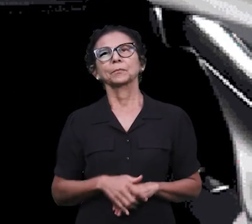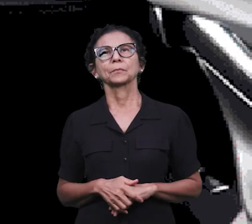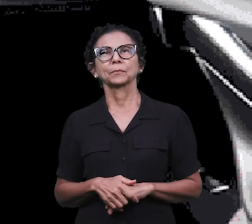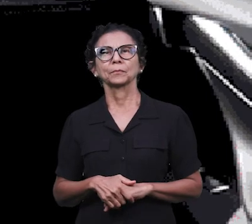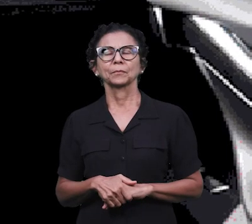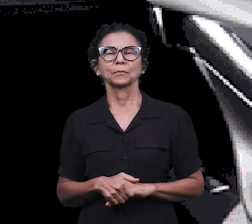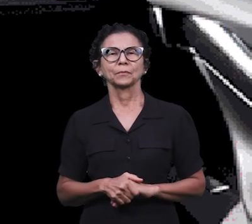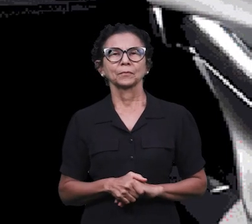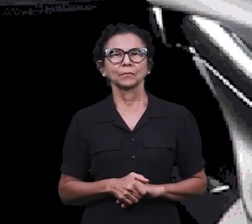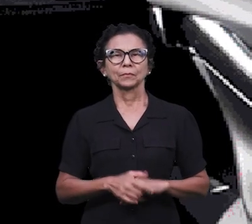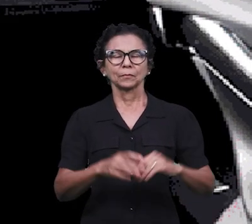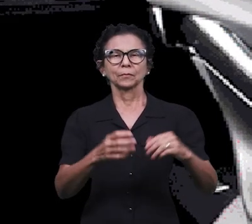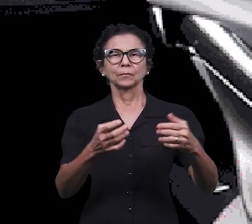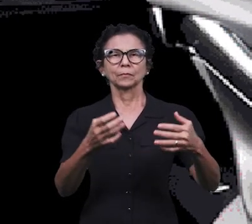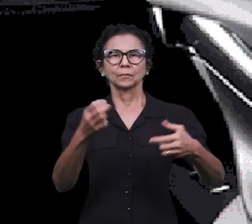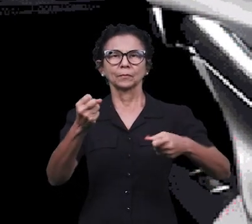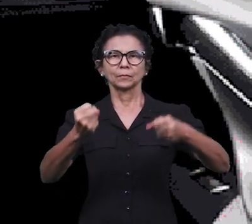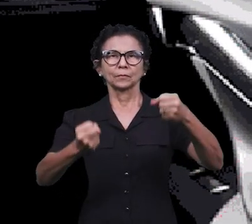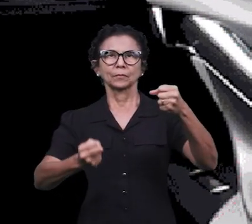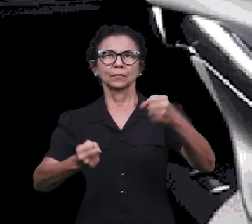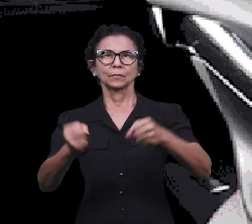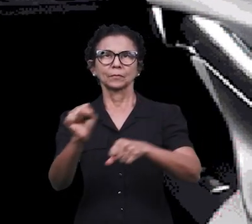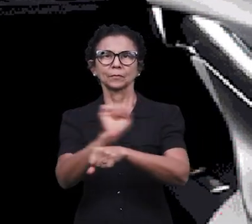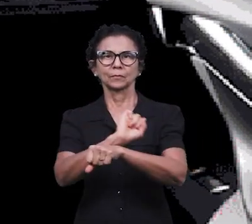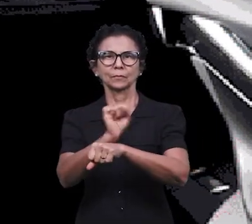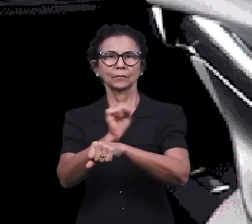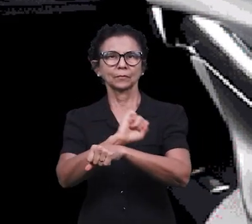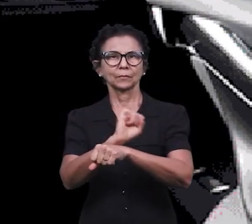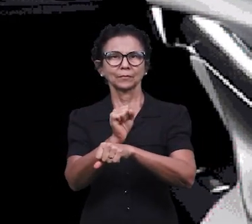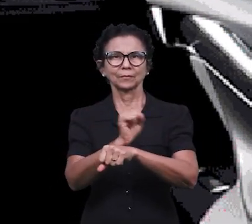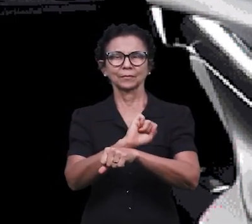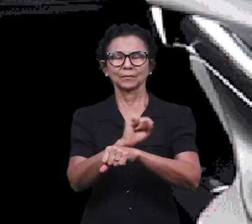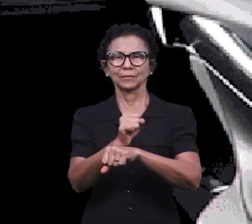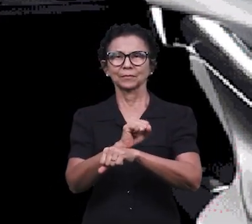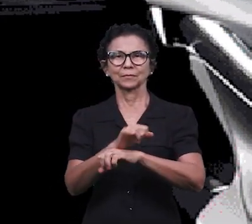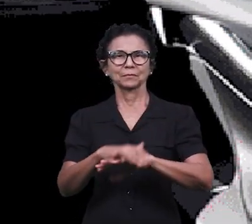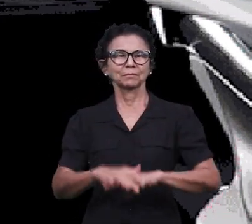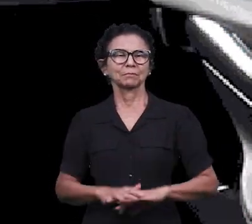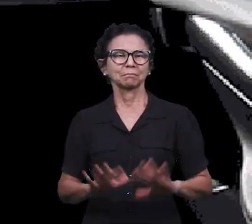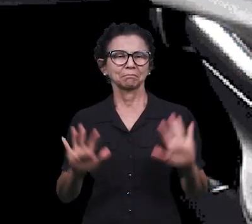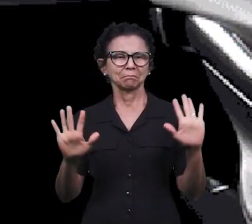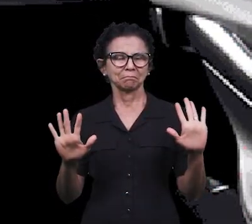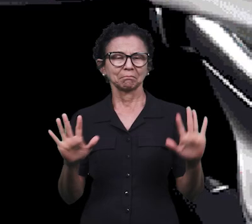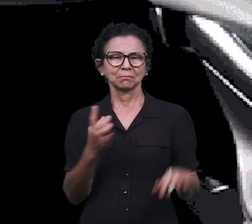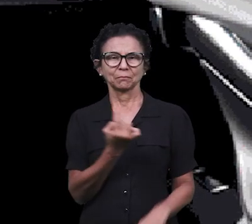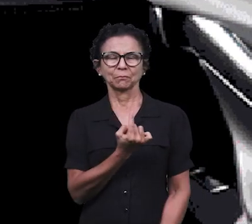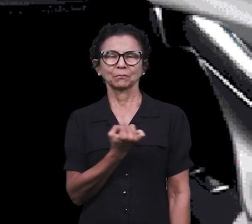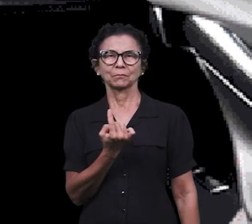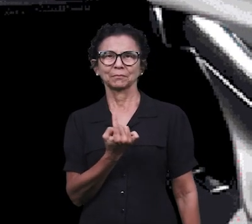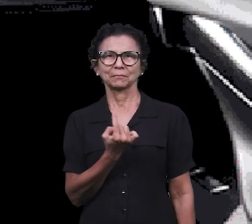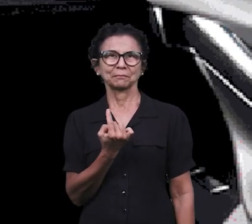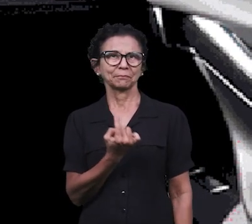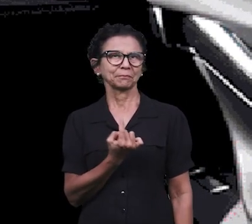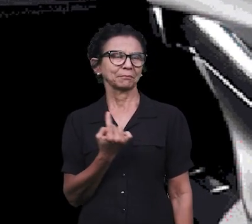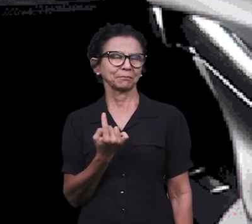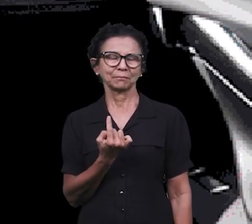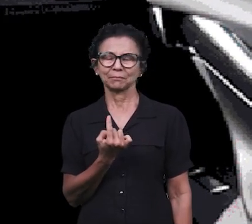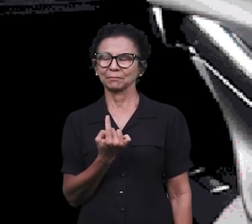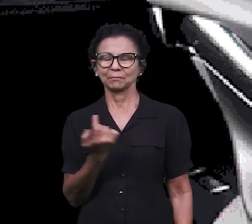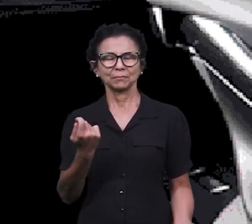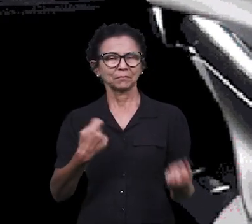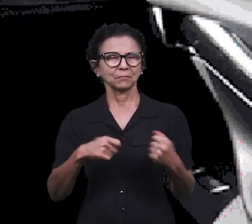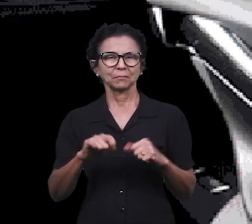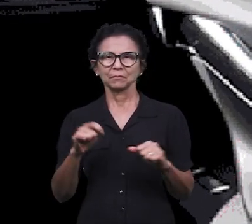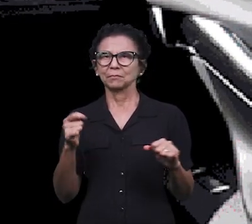carro autônomo, né? Então, o carro autônomo é aquele carro que ele dirige sem a necessidade de intervenções